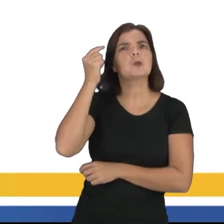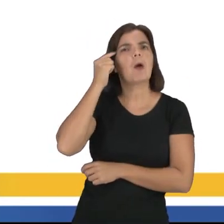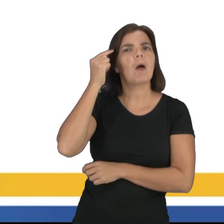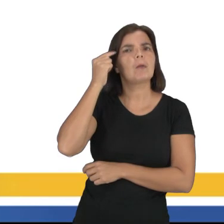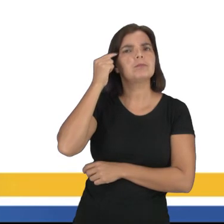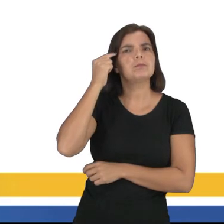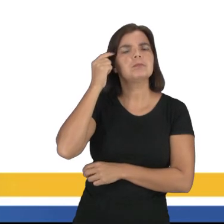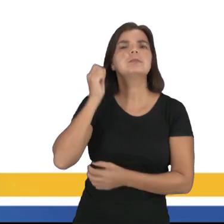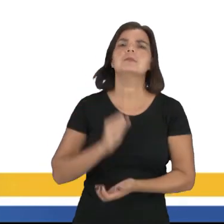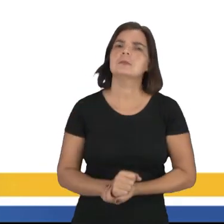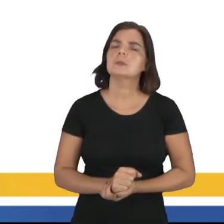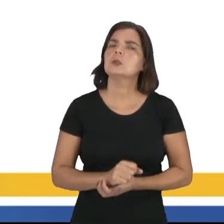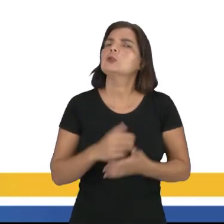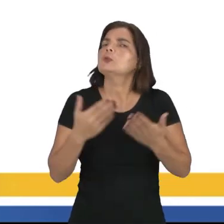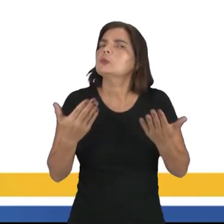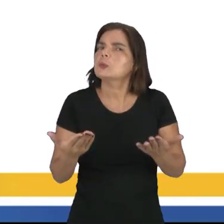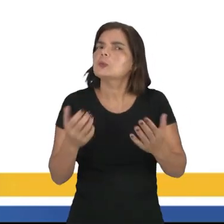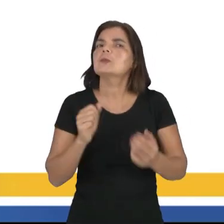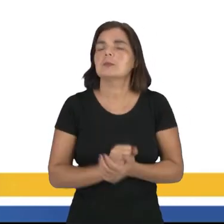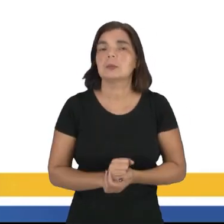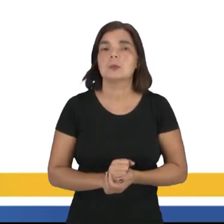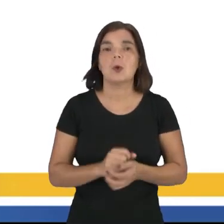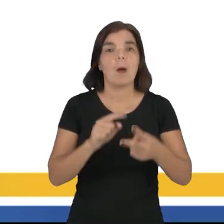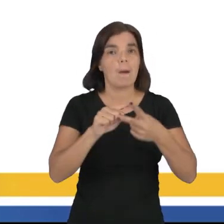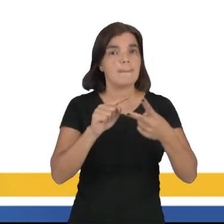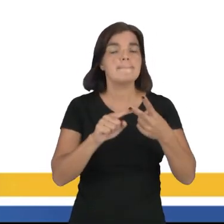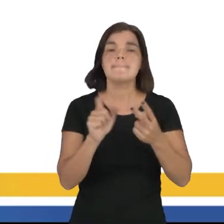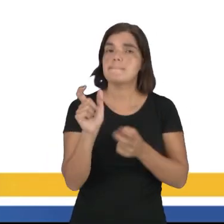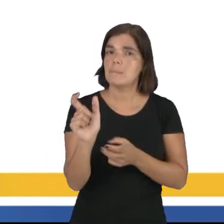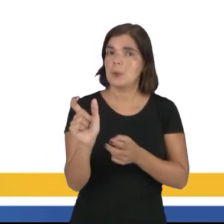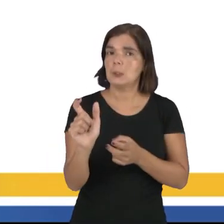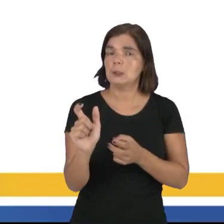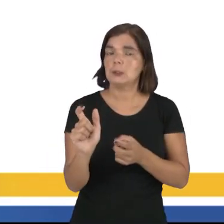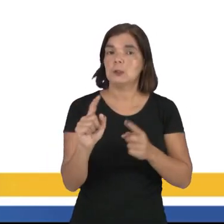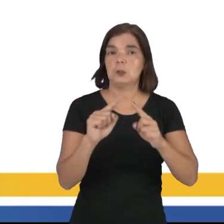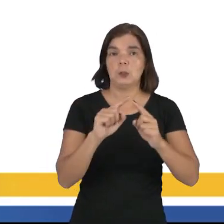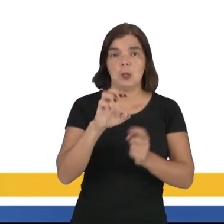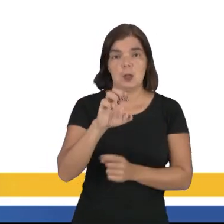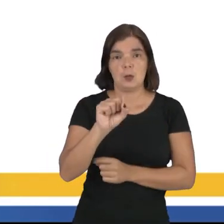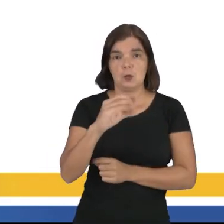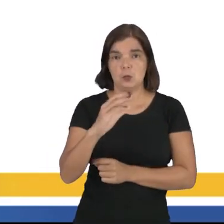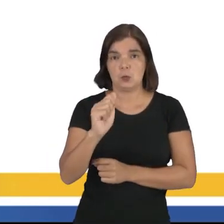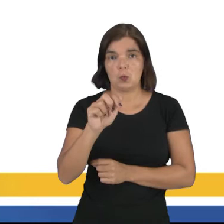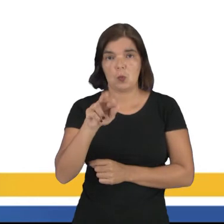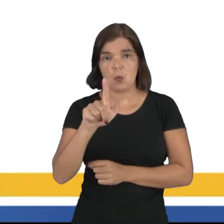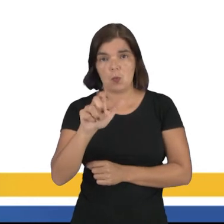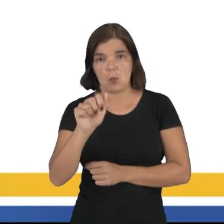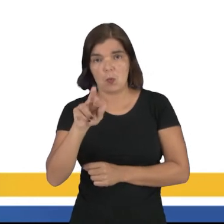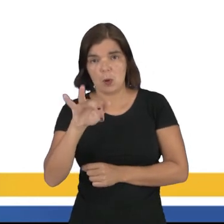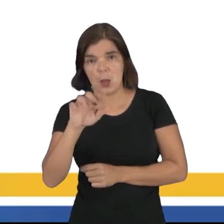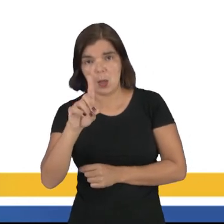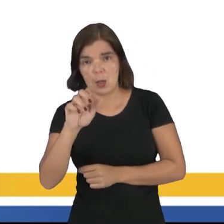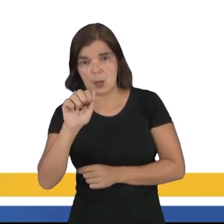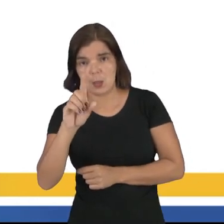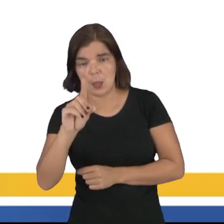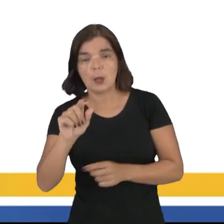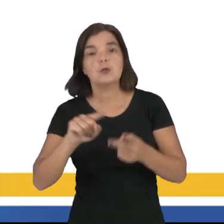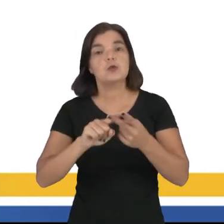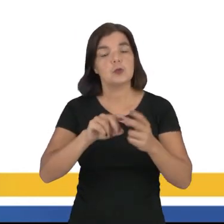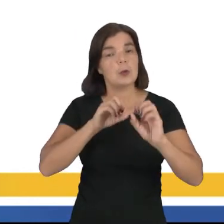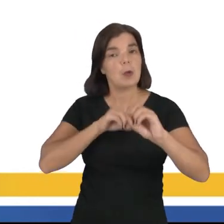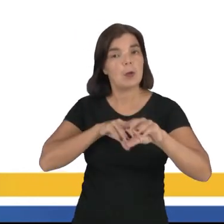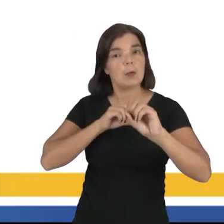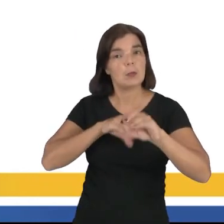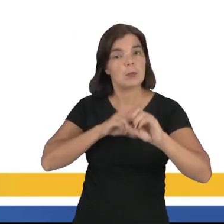a refletir. Refletir sobre essas duas palavras. Escolaridade é uma coisa, educação é